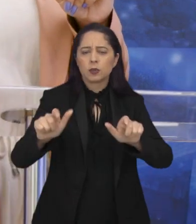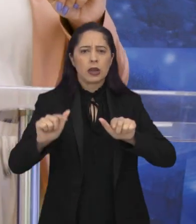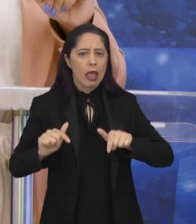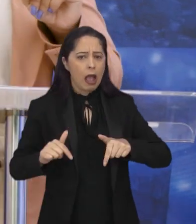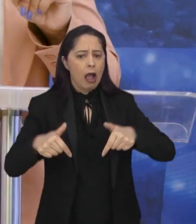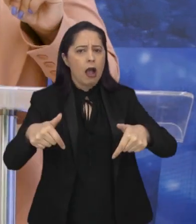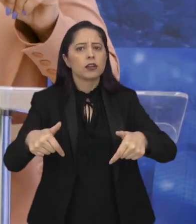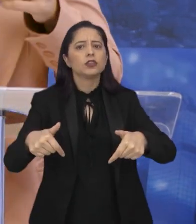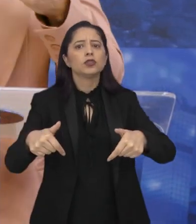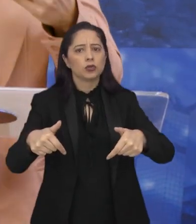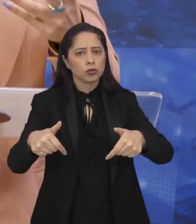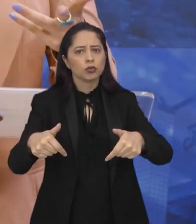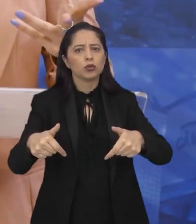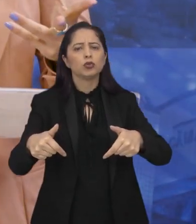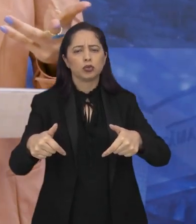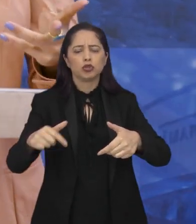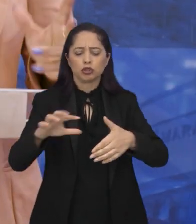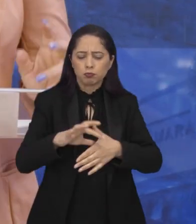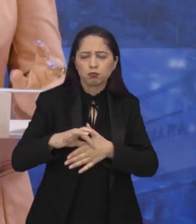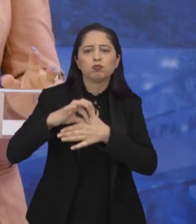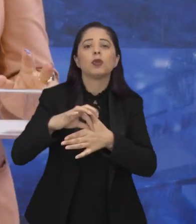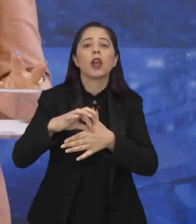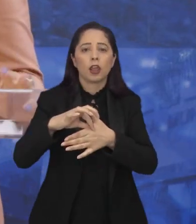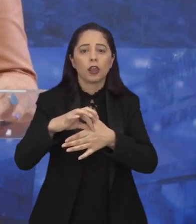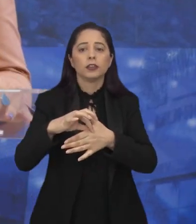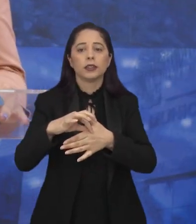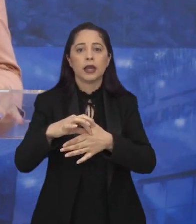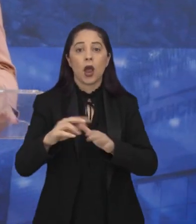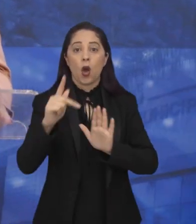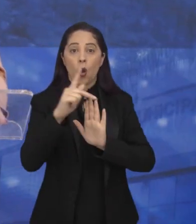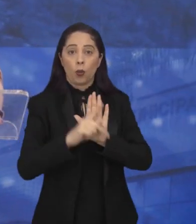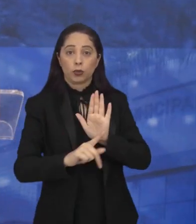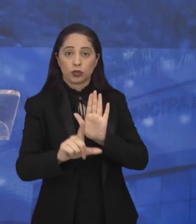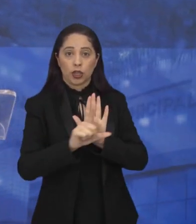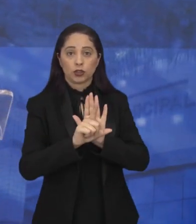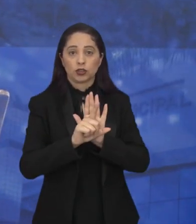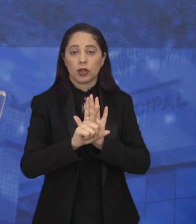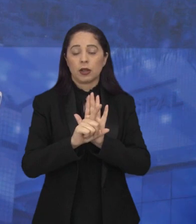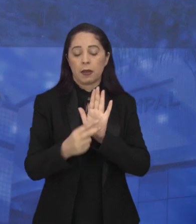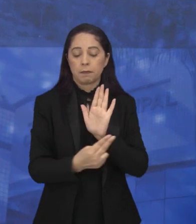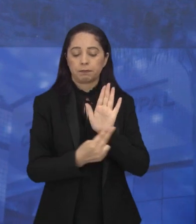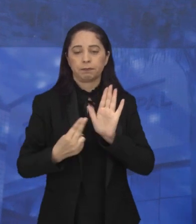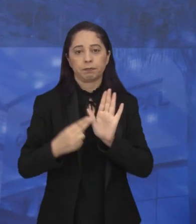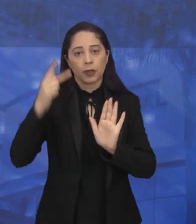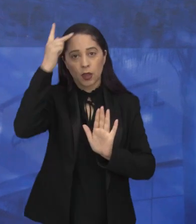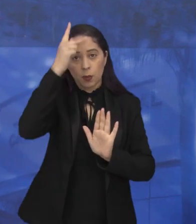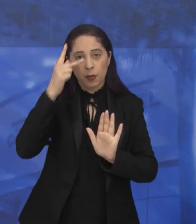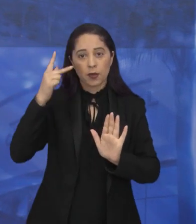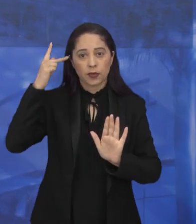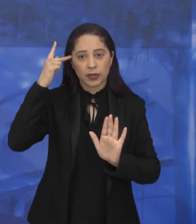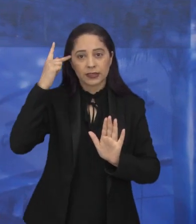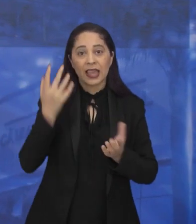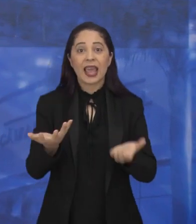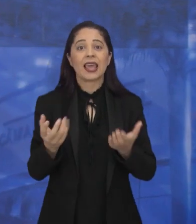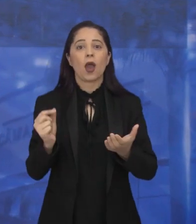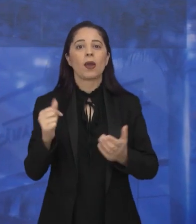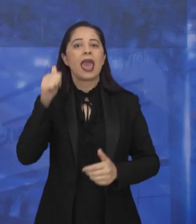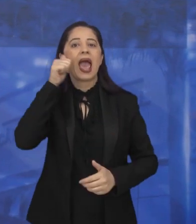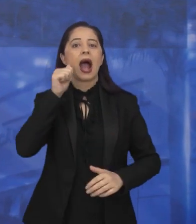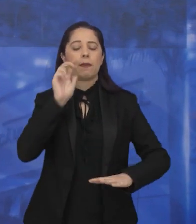iniciativas lideradas por mulheres. O projeto do vereador Fernando Petiti pretende dar às mulheres